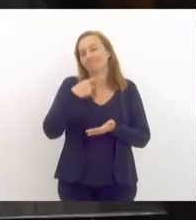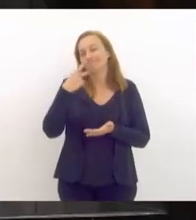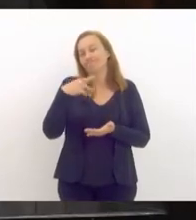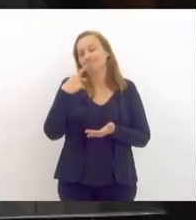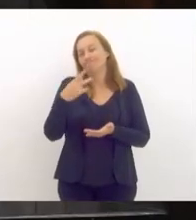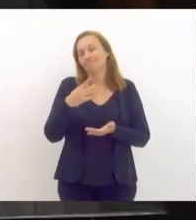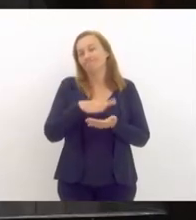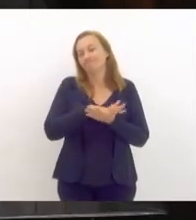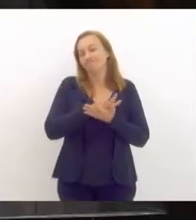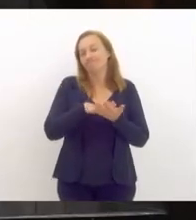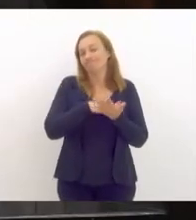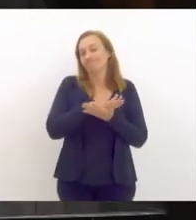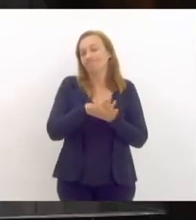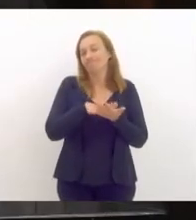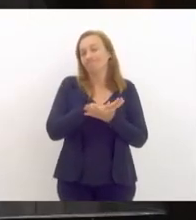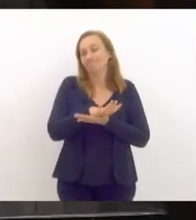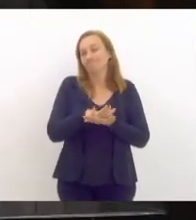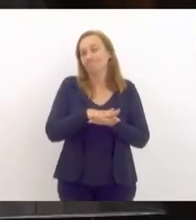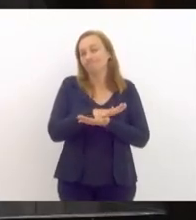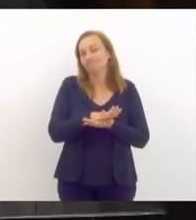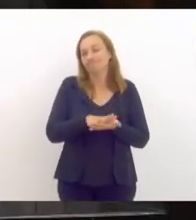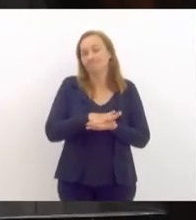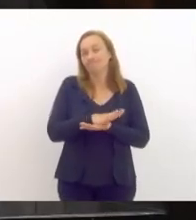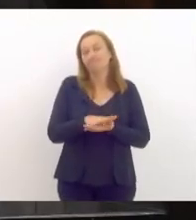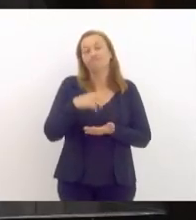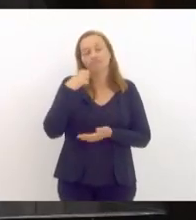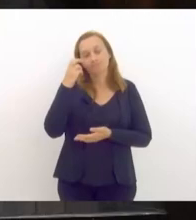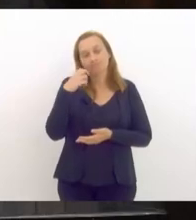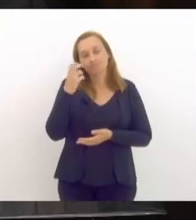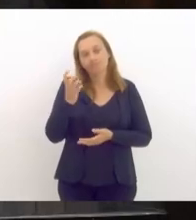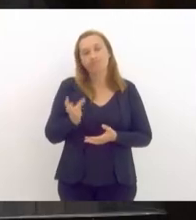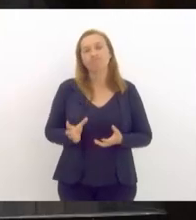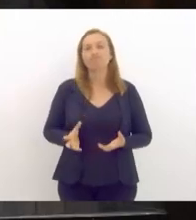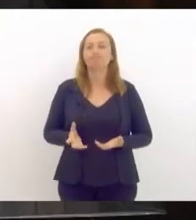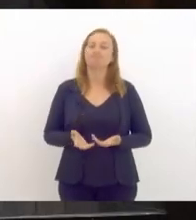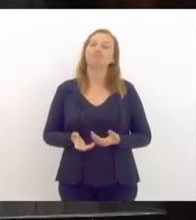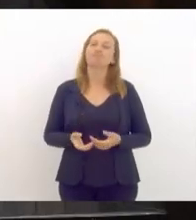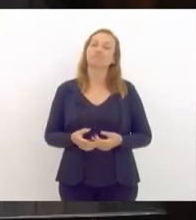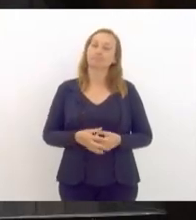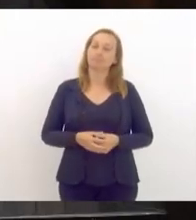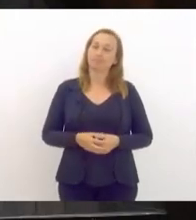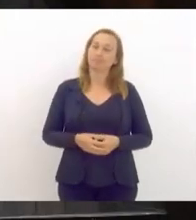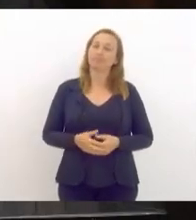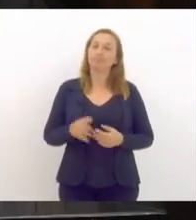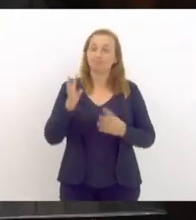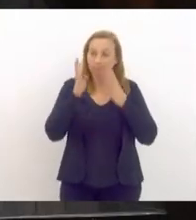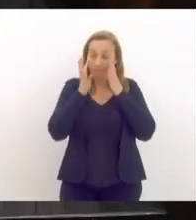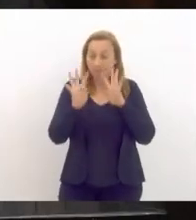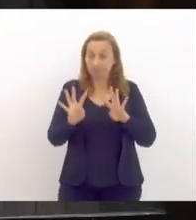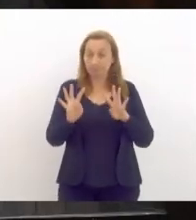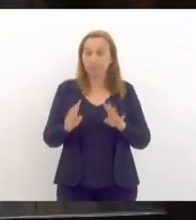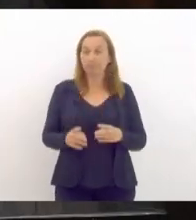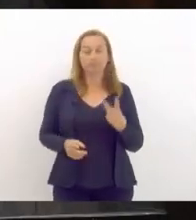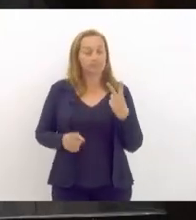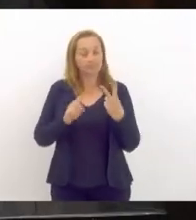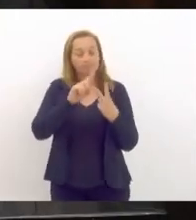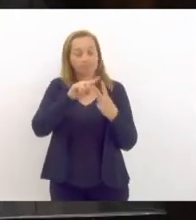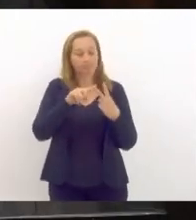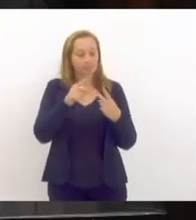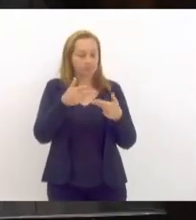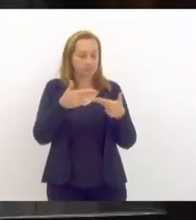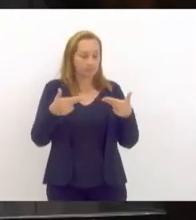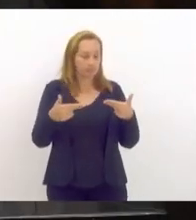posicionou publicamente num diz respeito flagrante Ao conjunto dos Servidores e eu chamo a atenção de dois aspectos